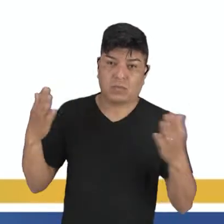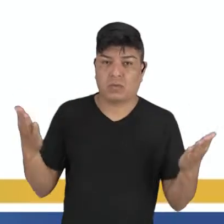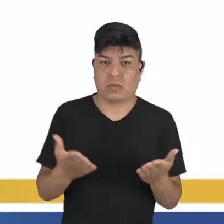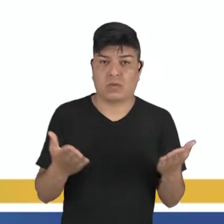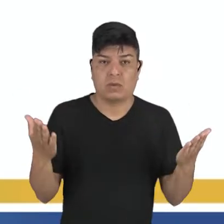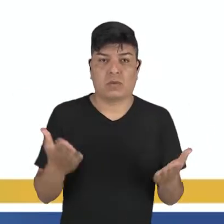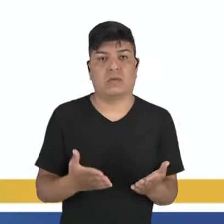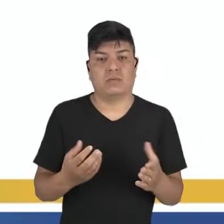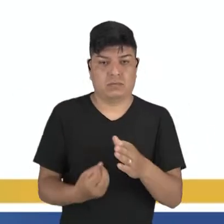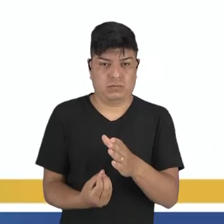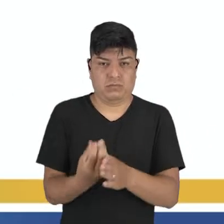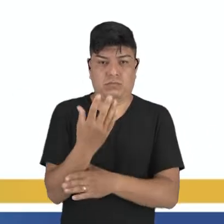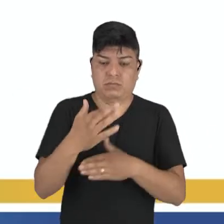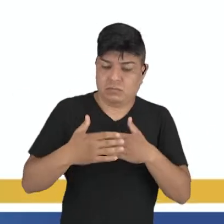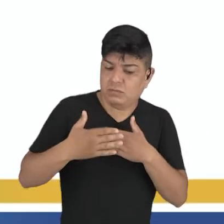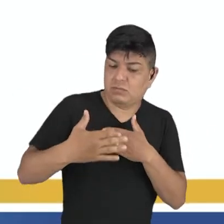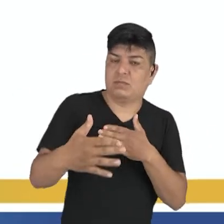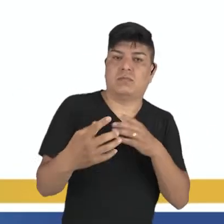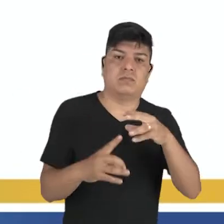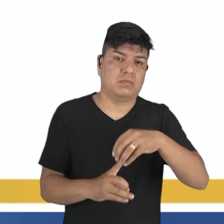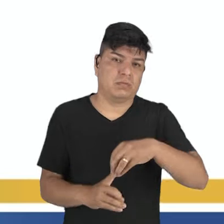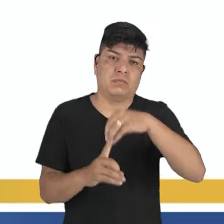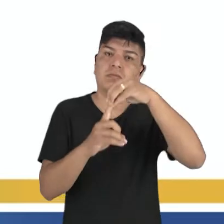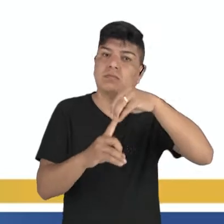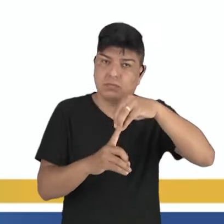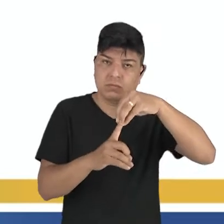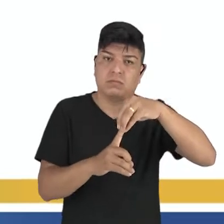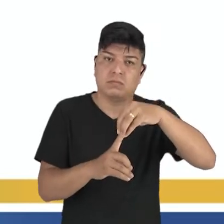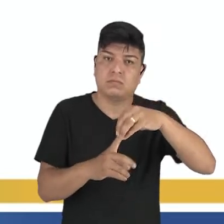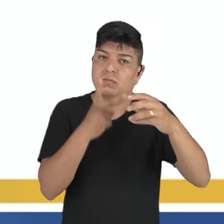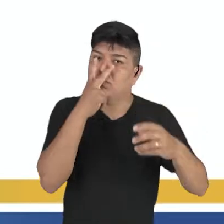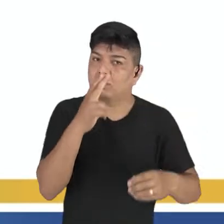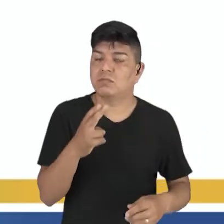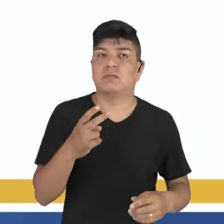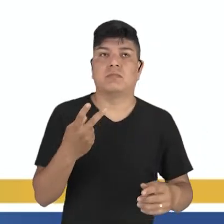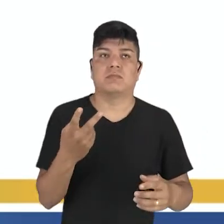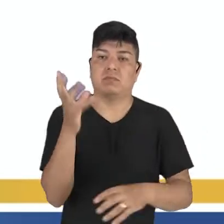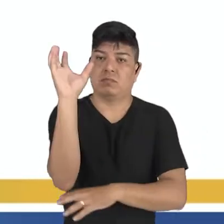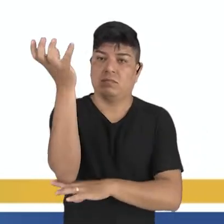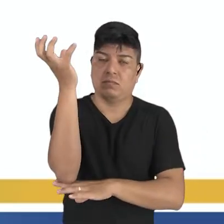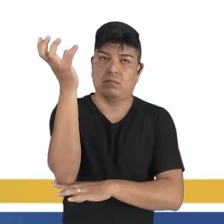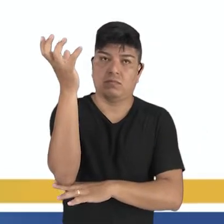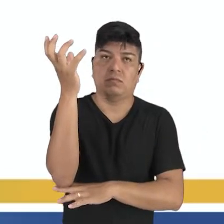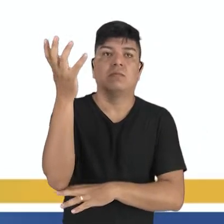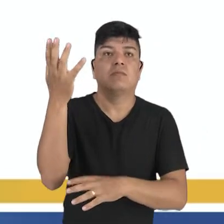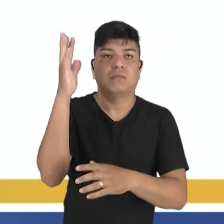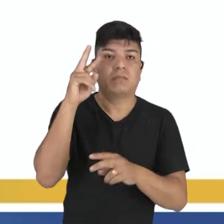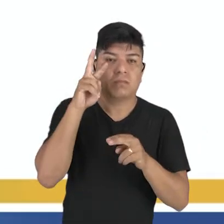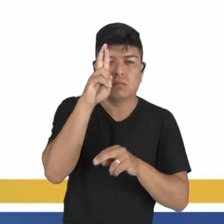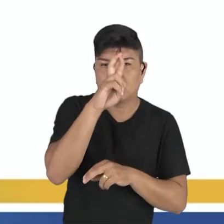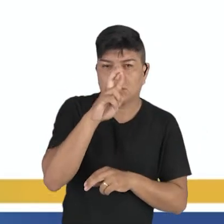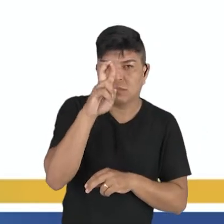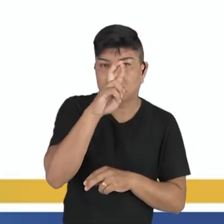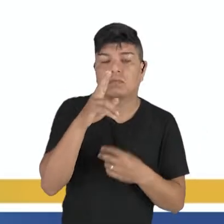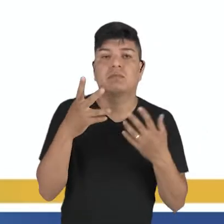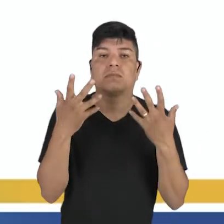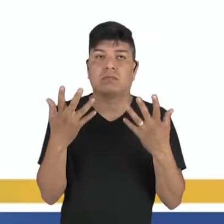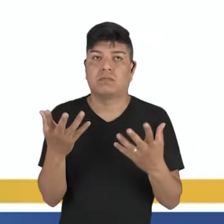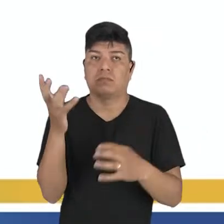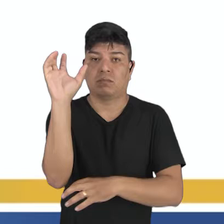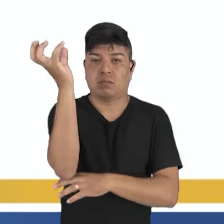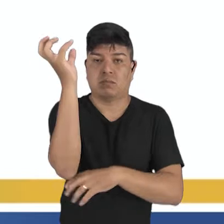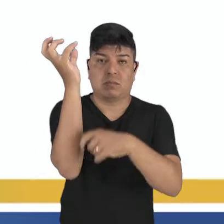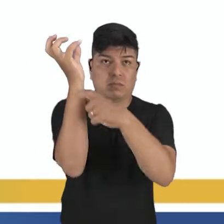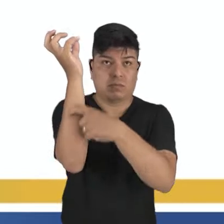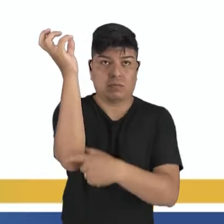atuais, né, elas surgiram a partir de um único ancestral comum. E aquela árvore é uma maneira bem didática de você observar isso, né? O tronco,